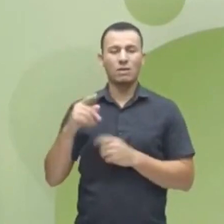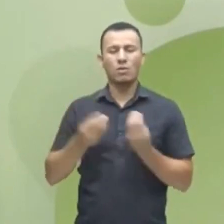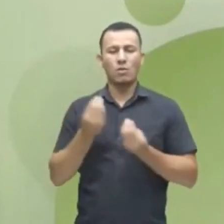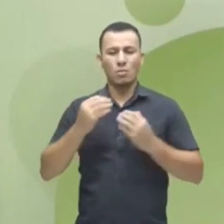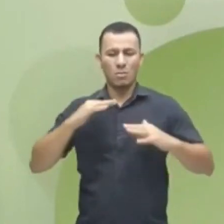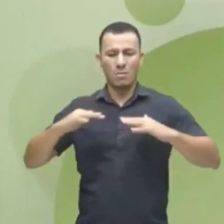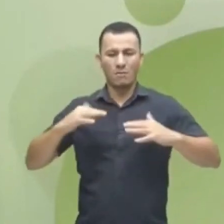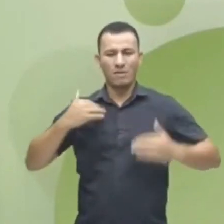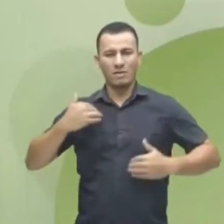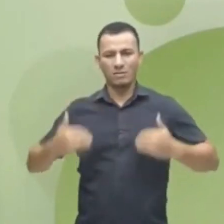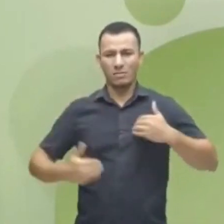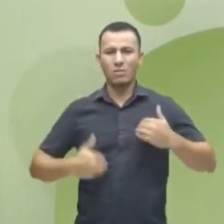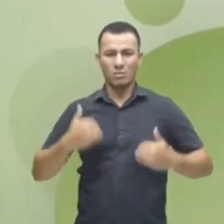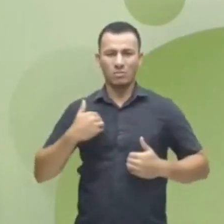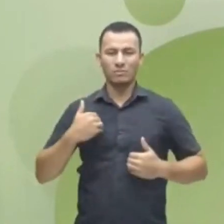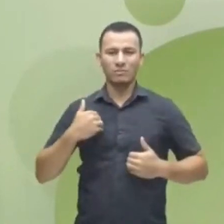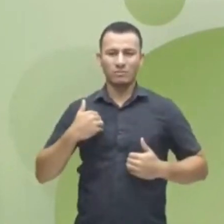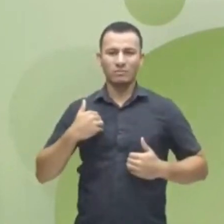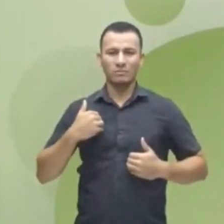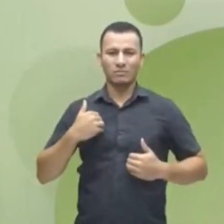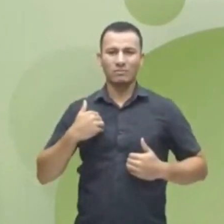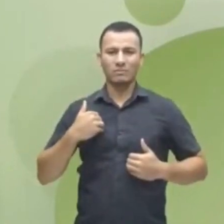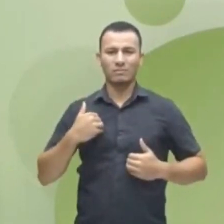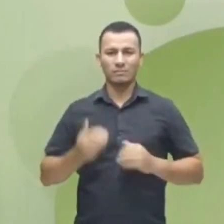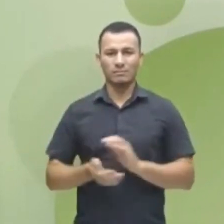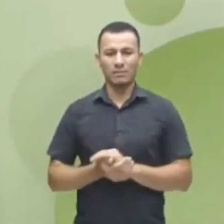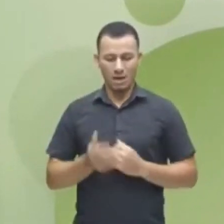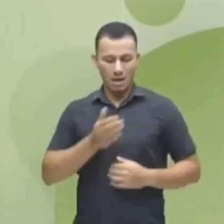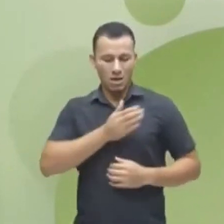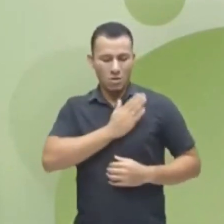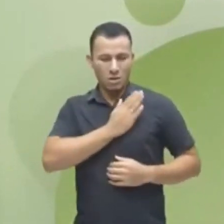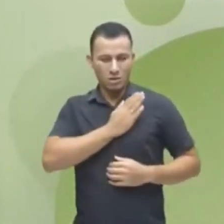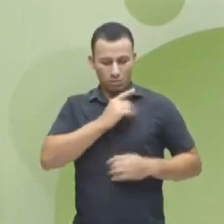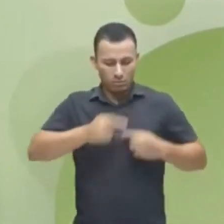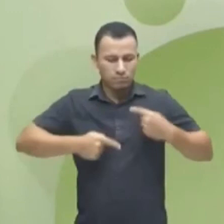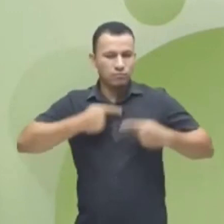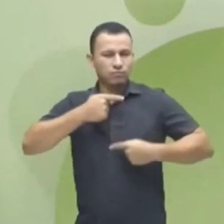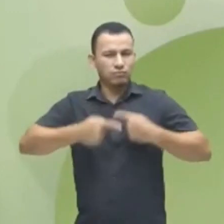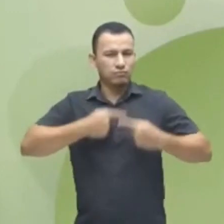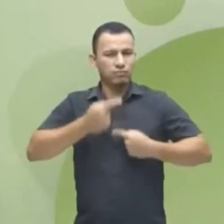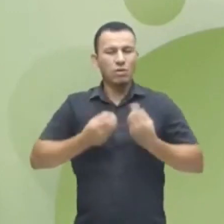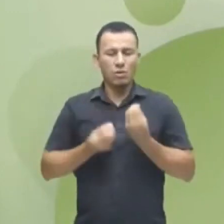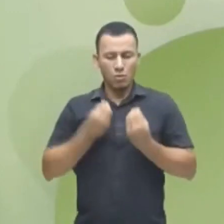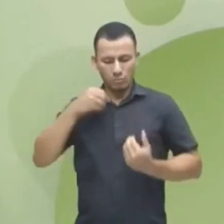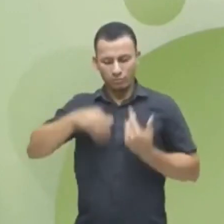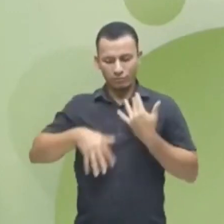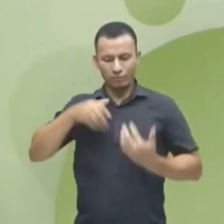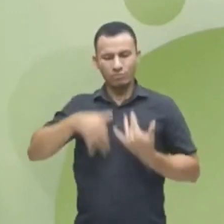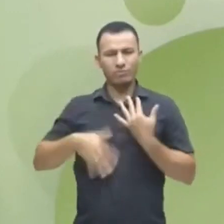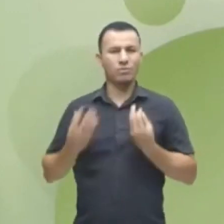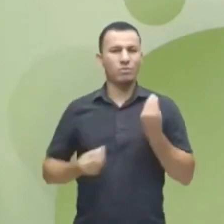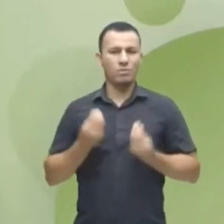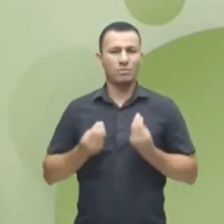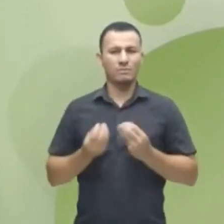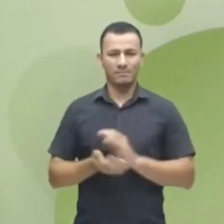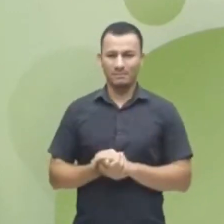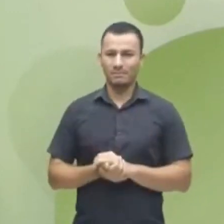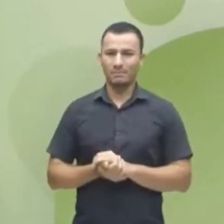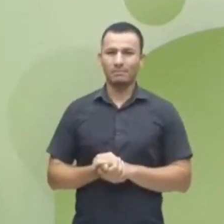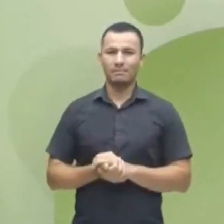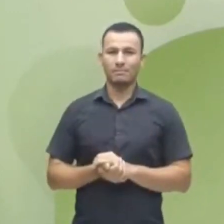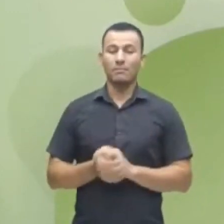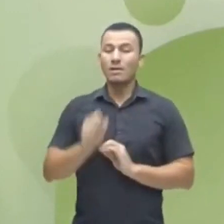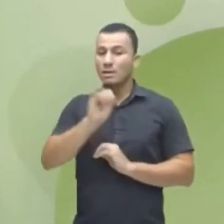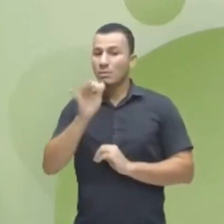do nosso corpo, nessa condição de entender como que o sangue circula, tá? Até para nós,